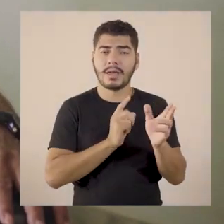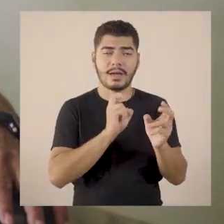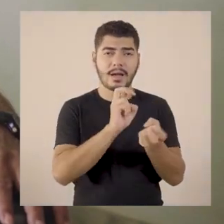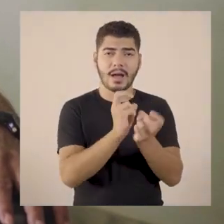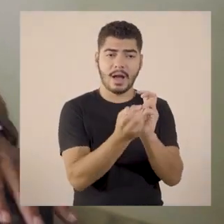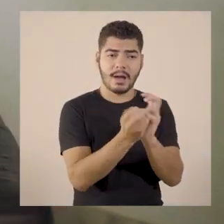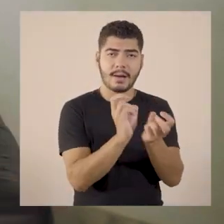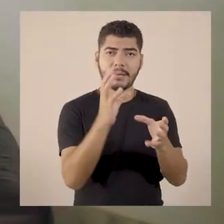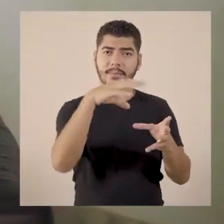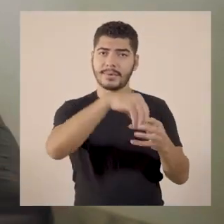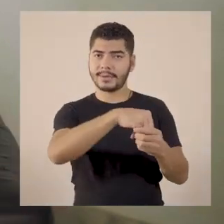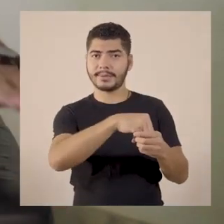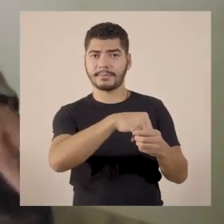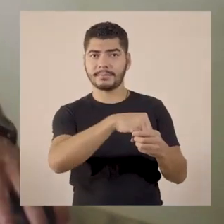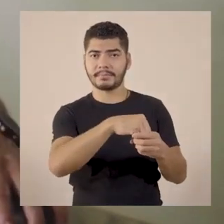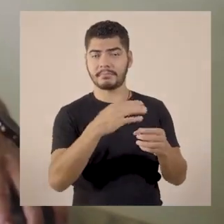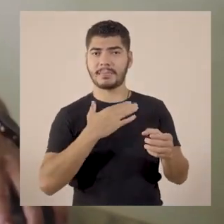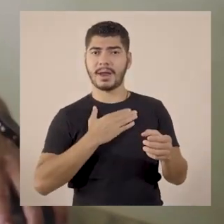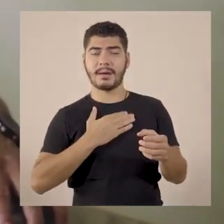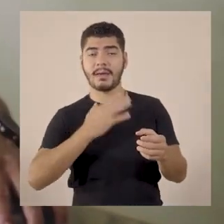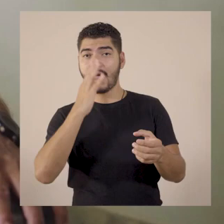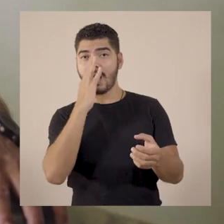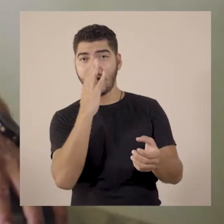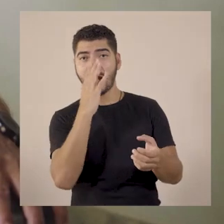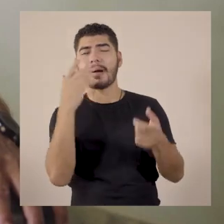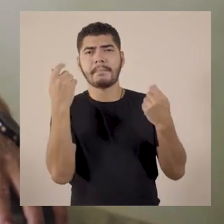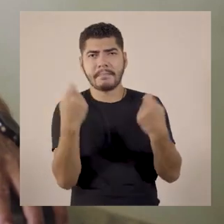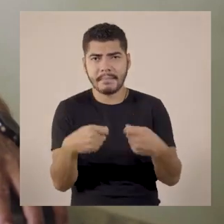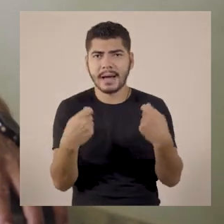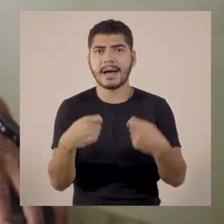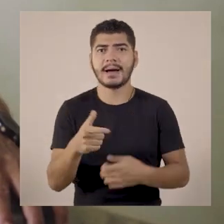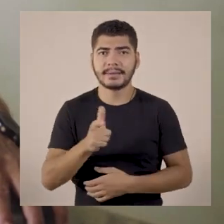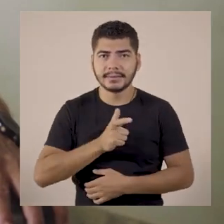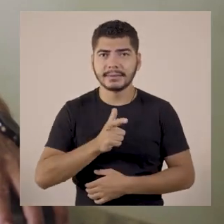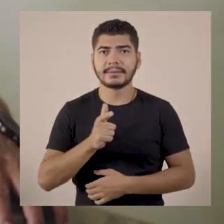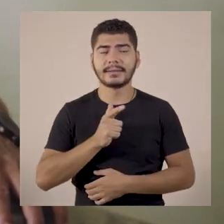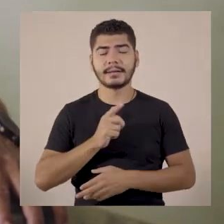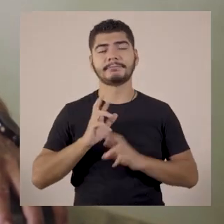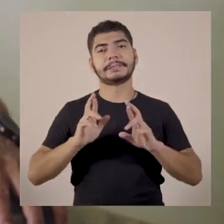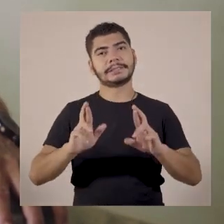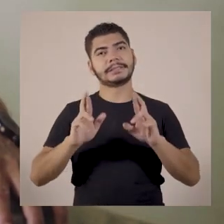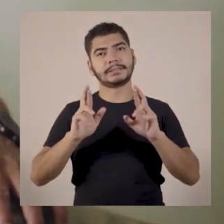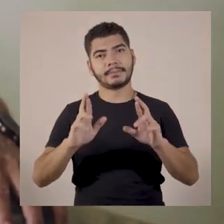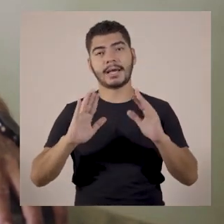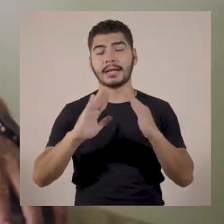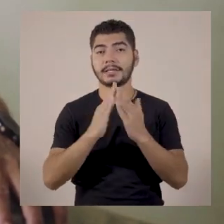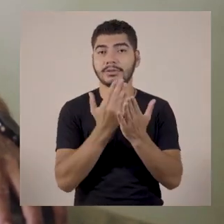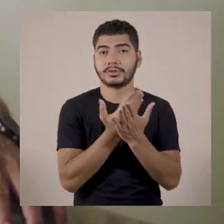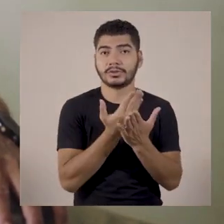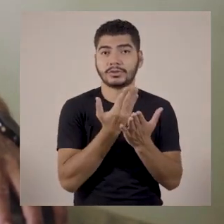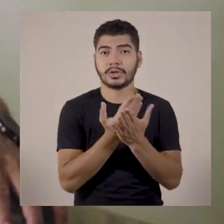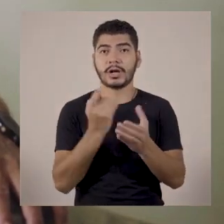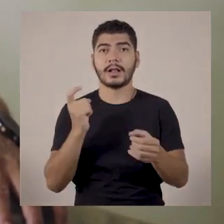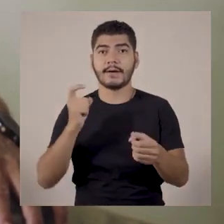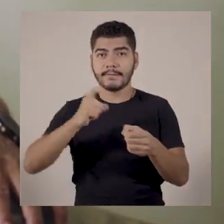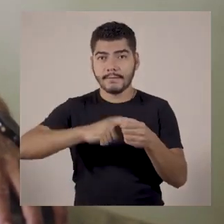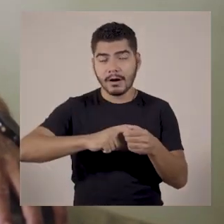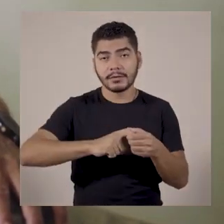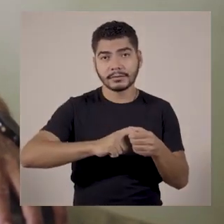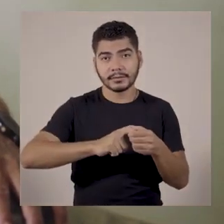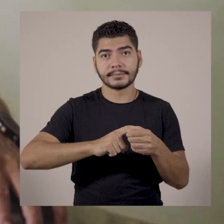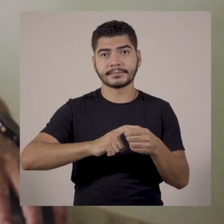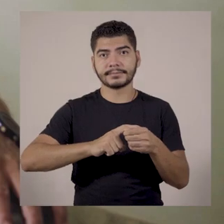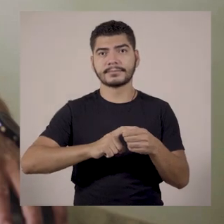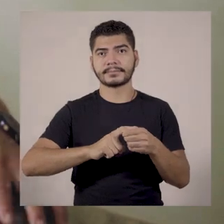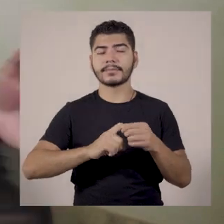capoeira dançando. Isso para mim é o fantástico na escola. Tem que ter. E espero que as escolas voltem com